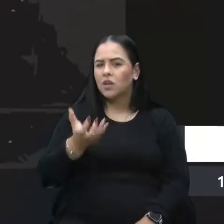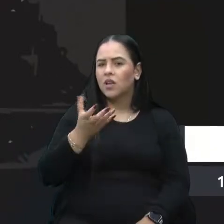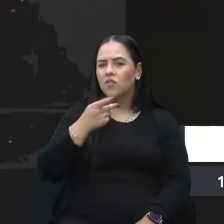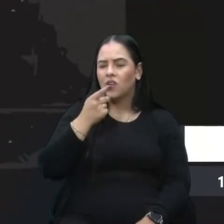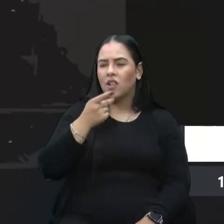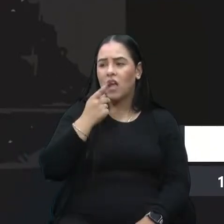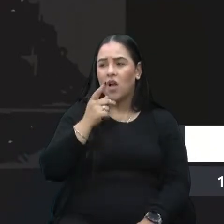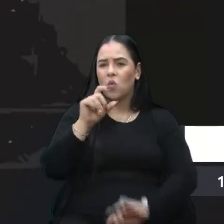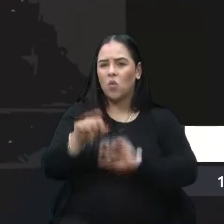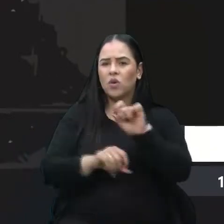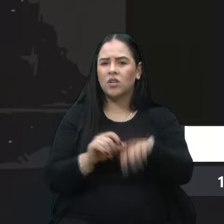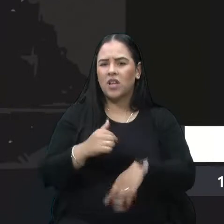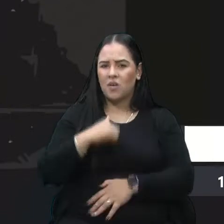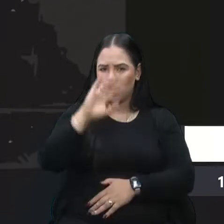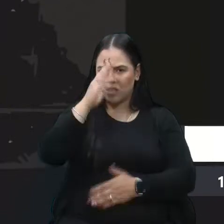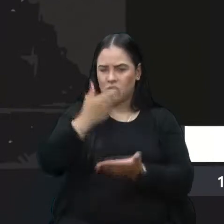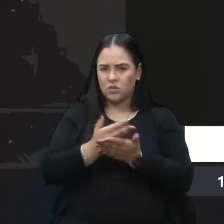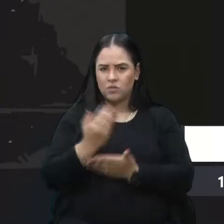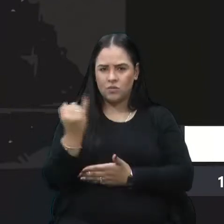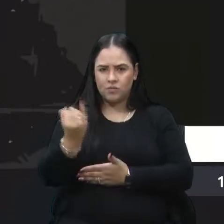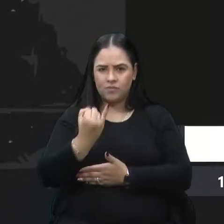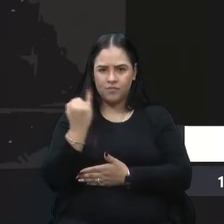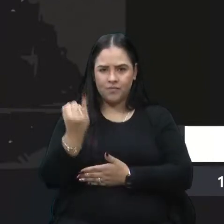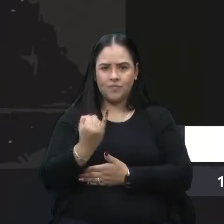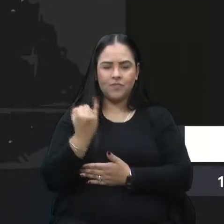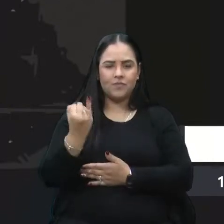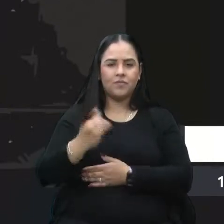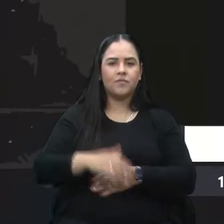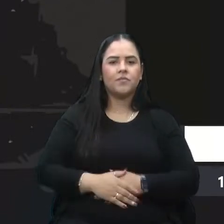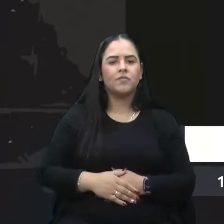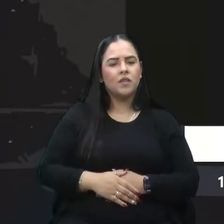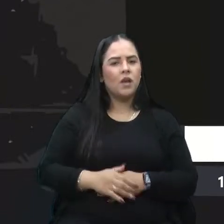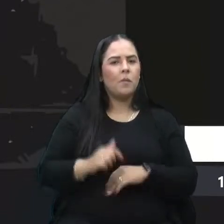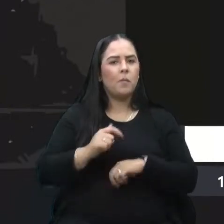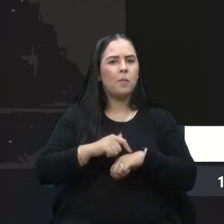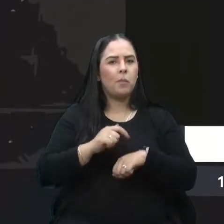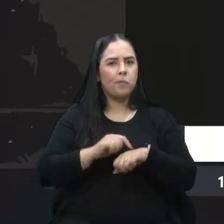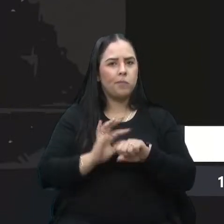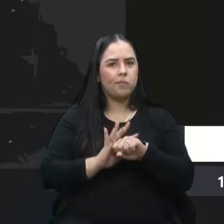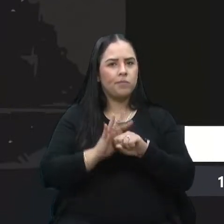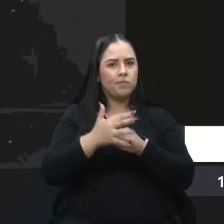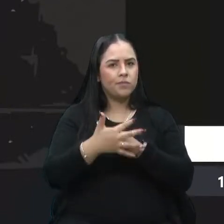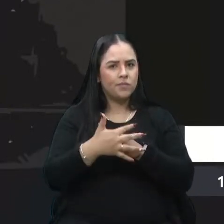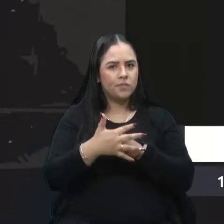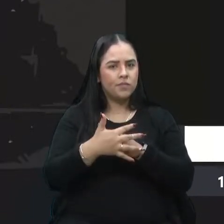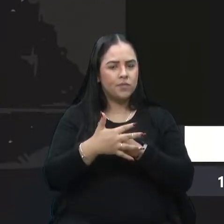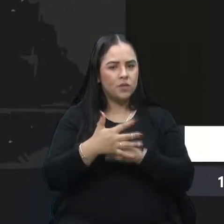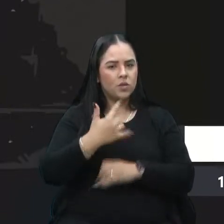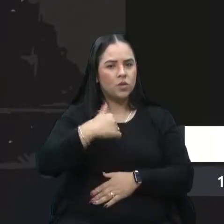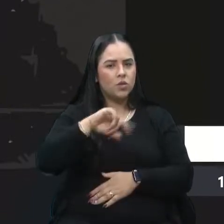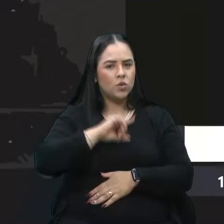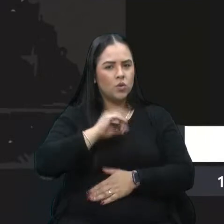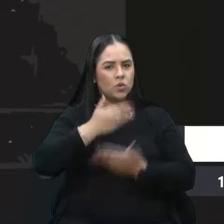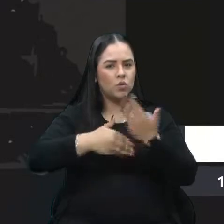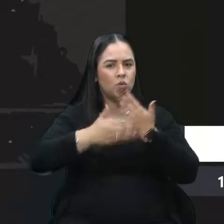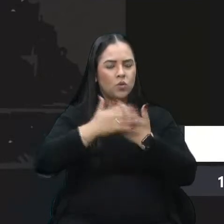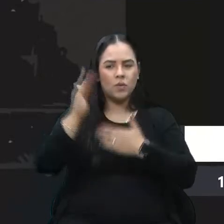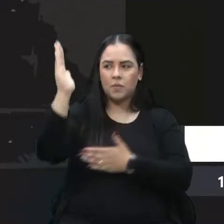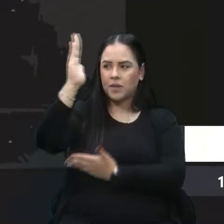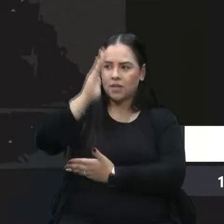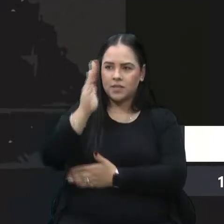que eu acho importante. Nesse tempo de pandemia, nós todos no